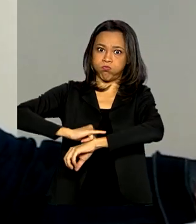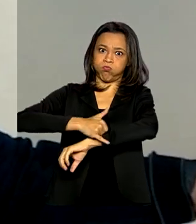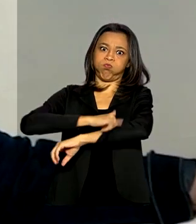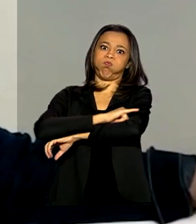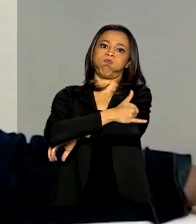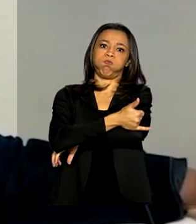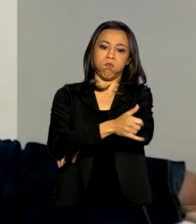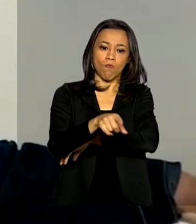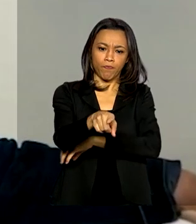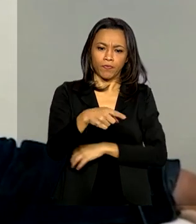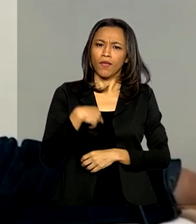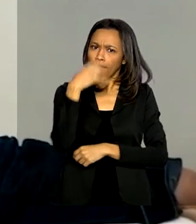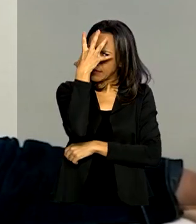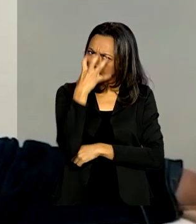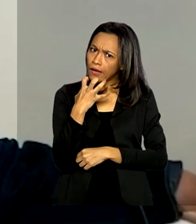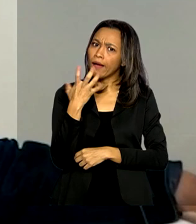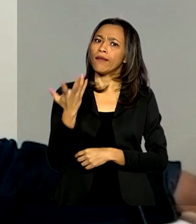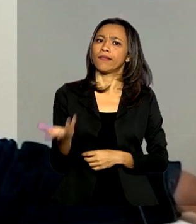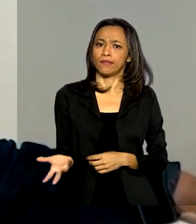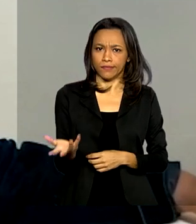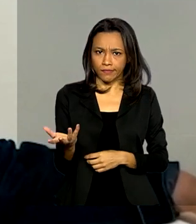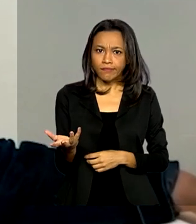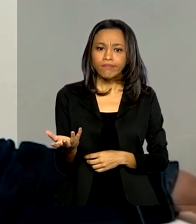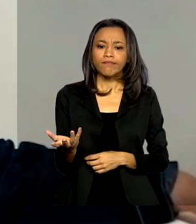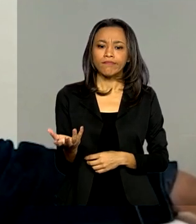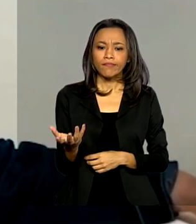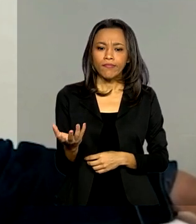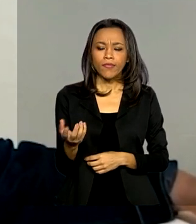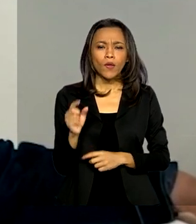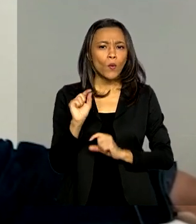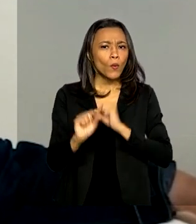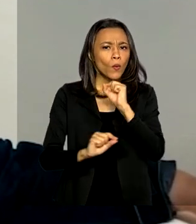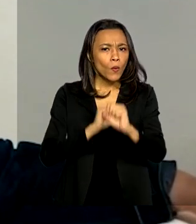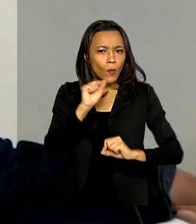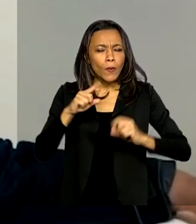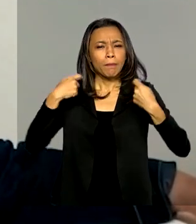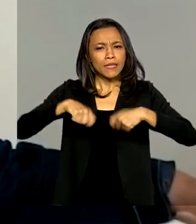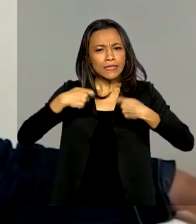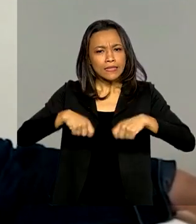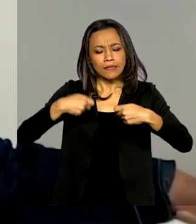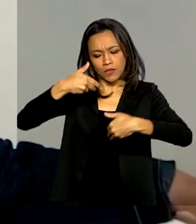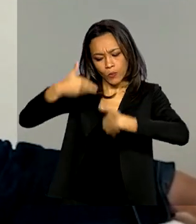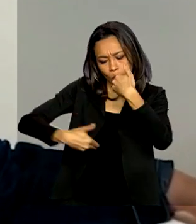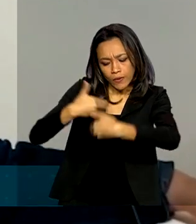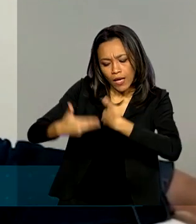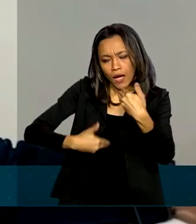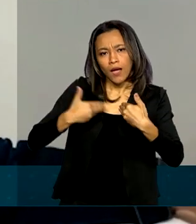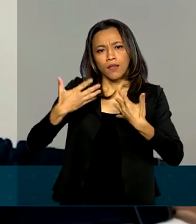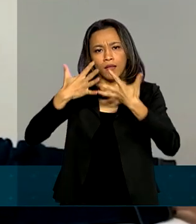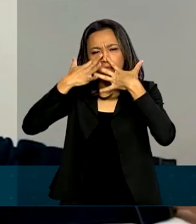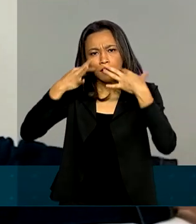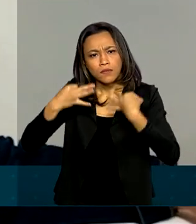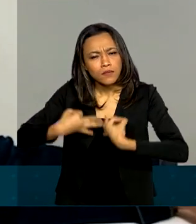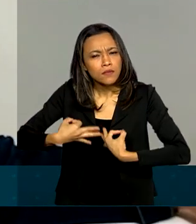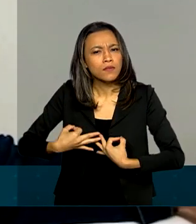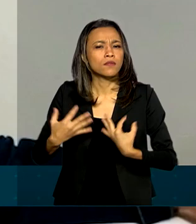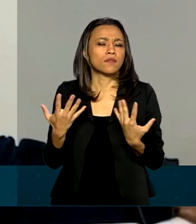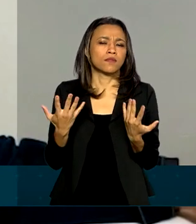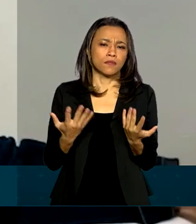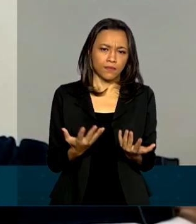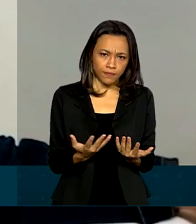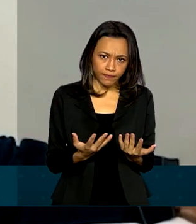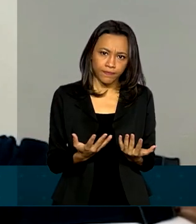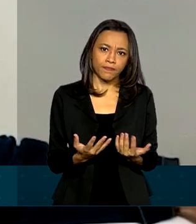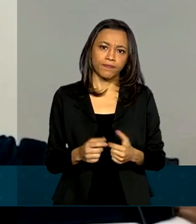A obesidade é uma coisa séria. É uma coisa que necessita de cuidado, de atenção.